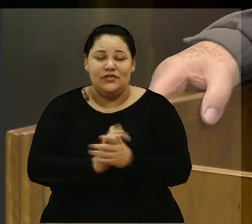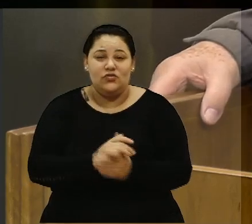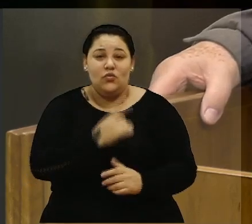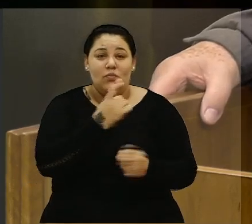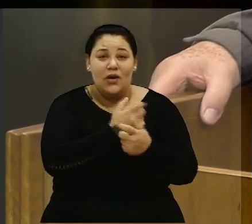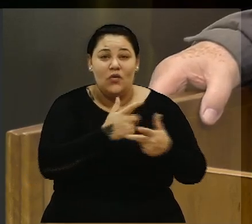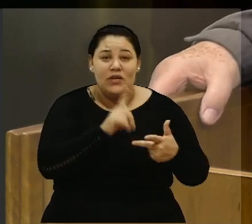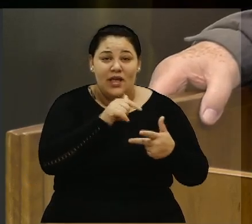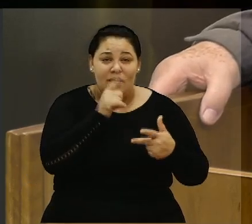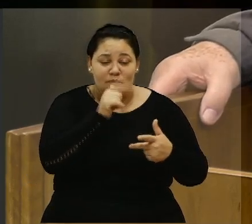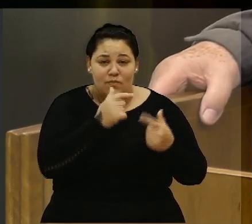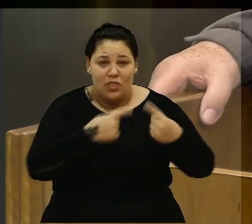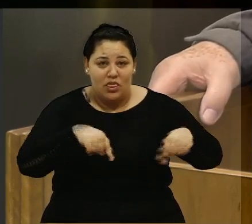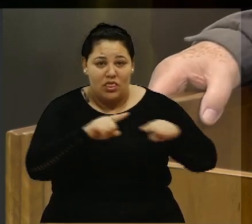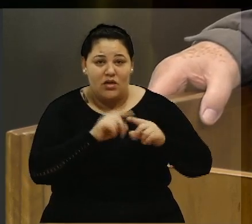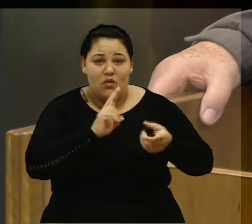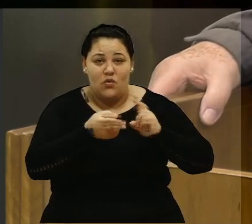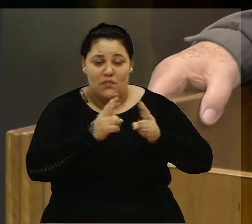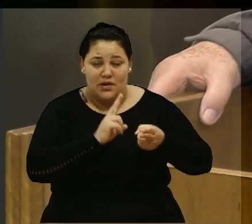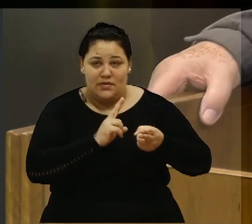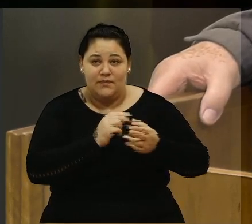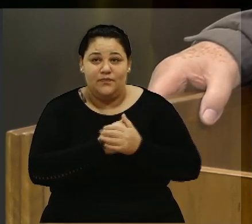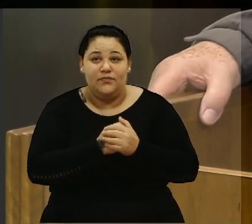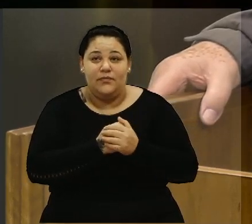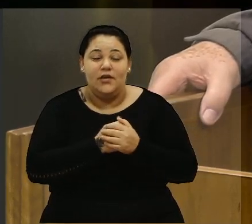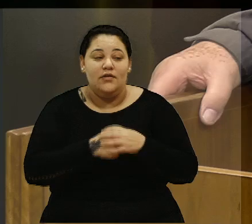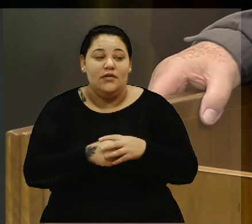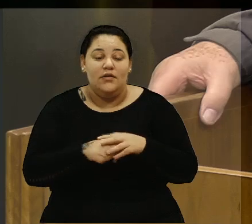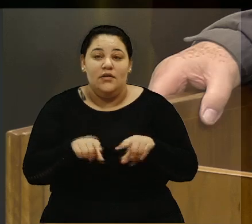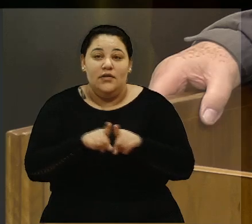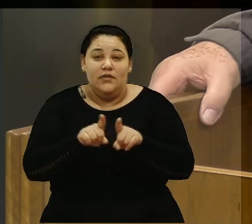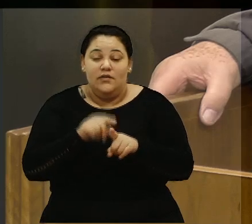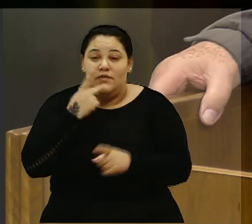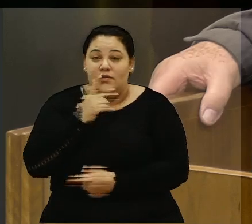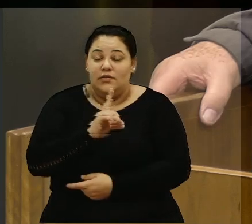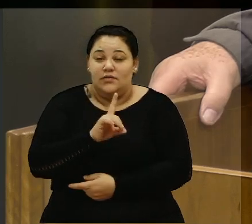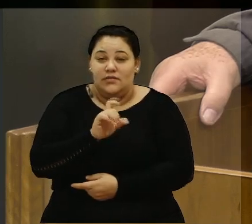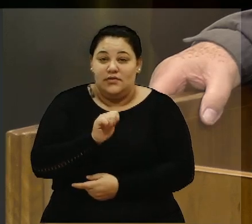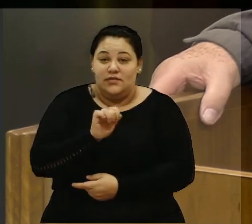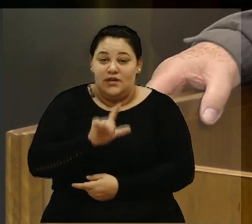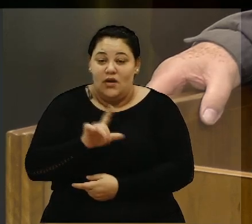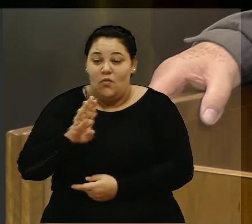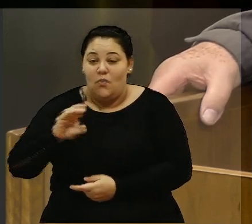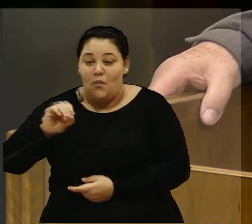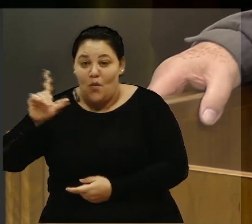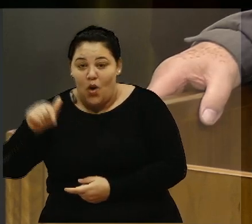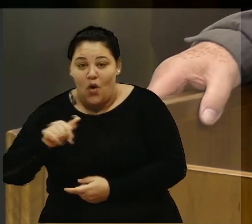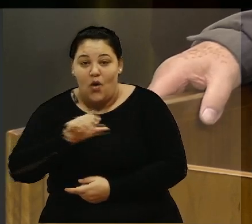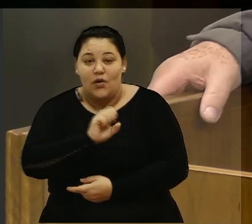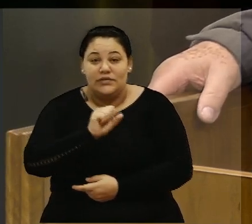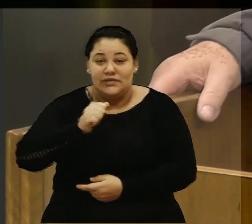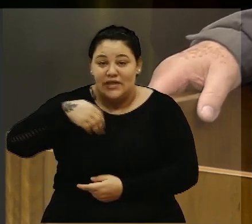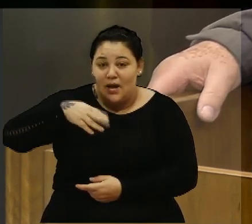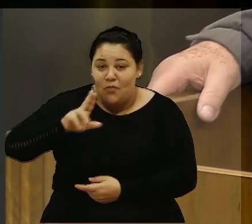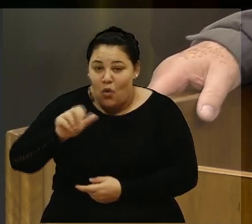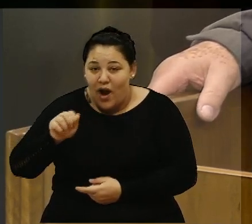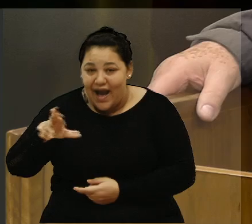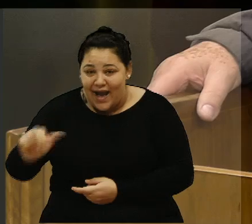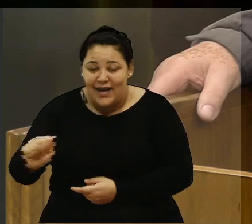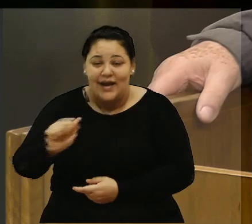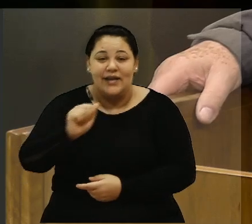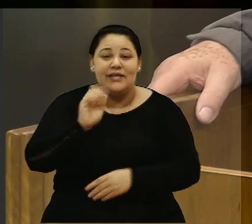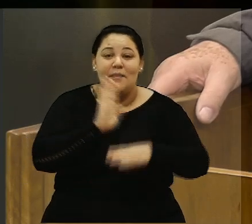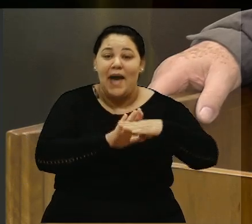são bacias urbanas. Estou falando de Dalbó, estou falando de Samuara, estou falando da Maestra.